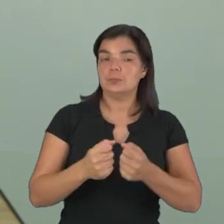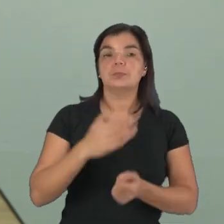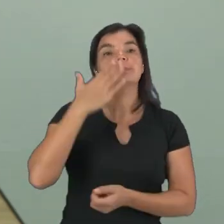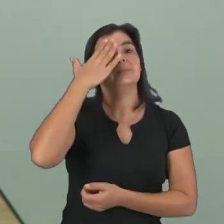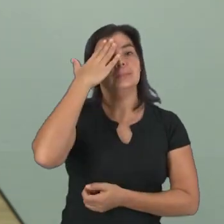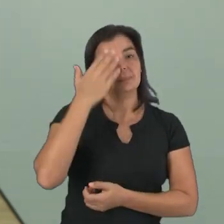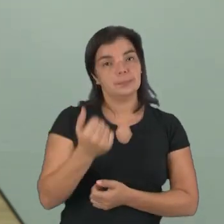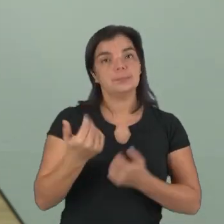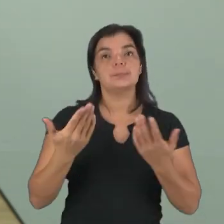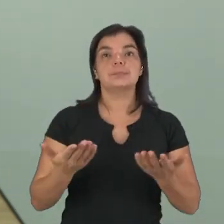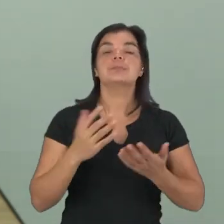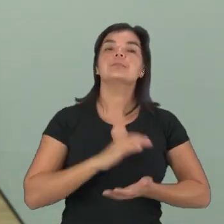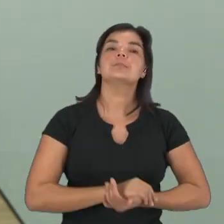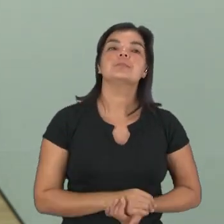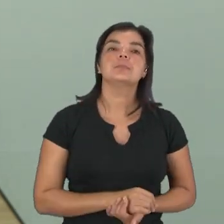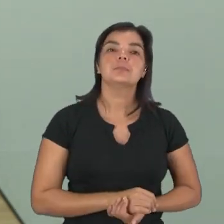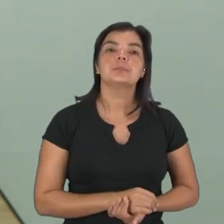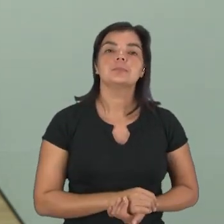Sabendo disso,